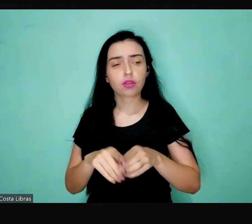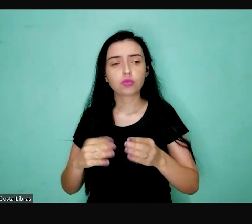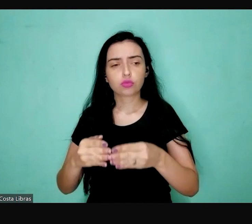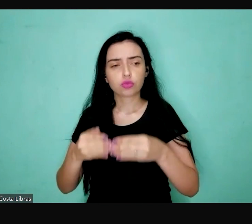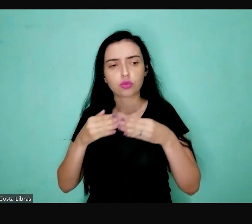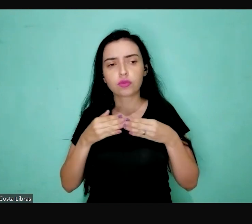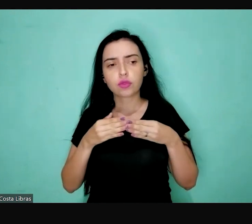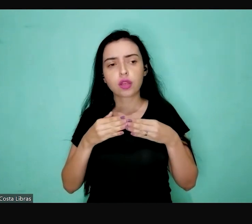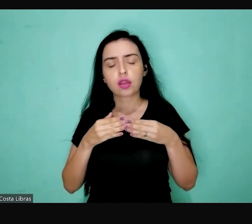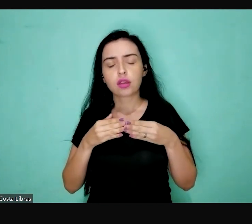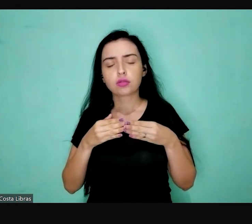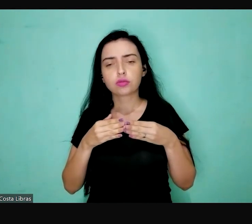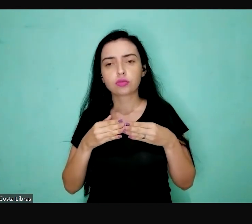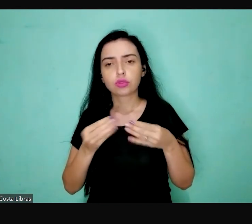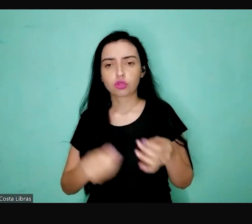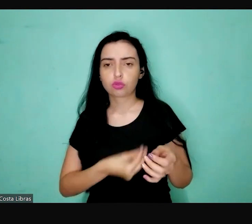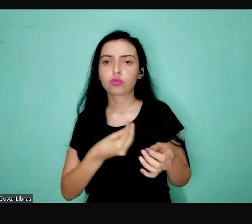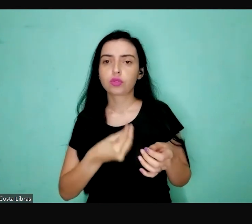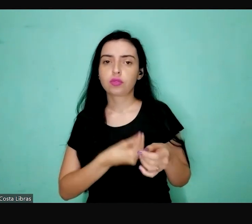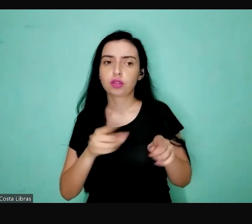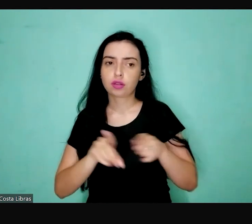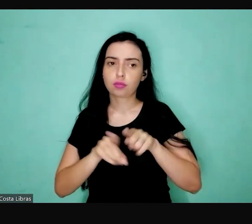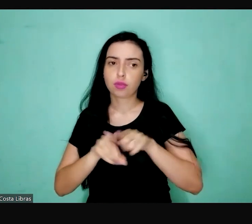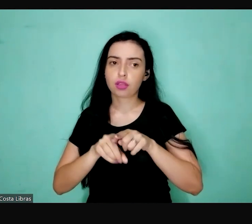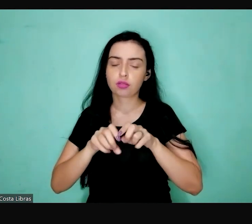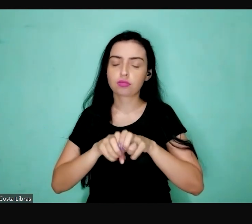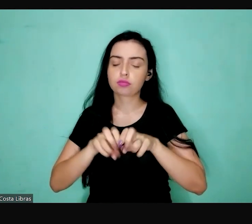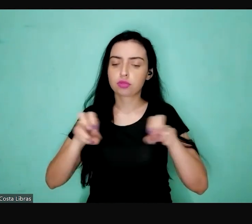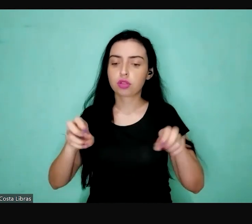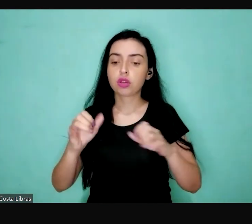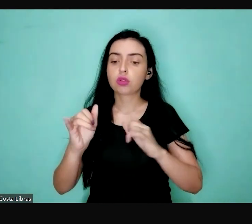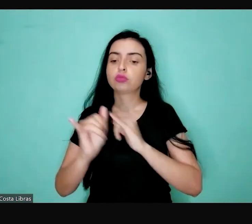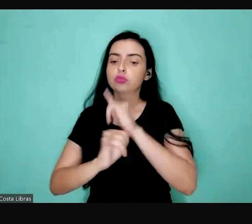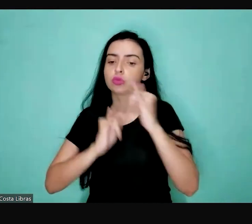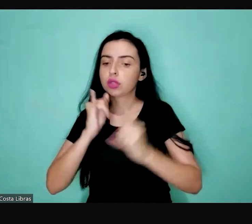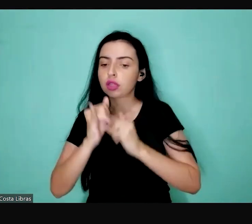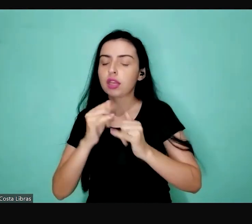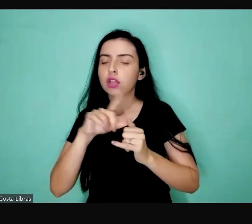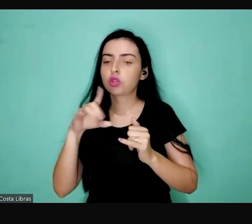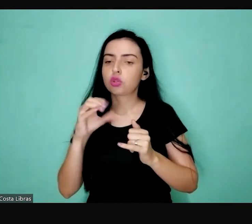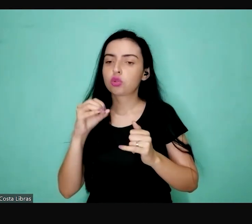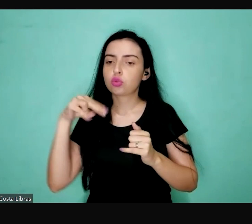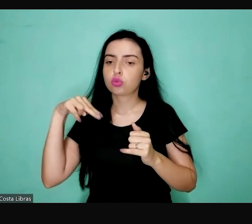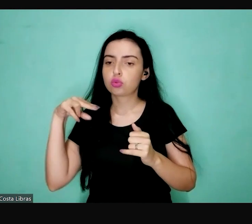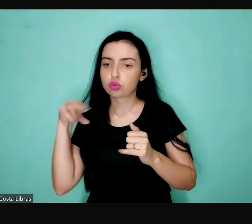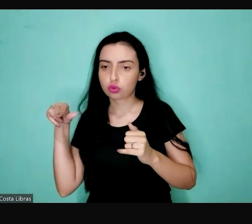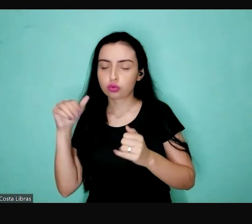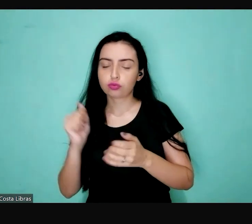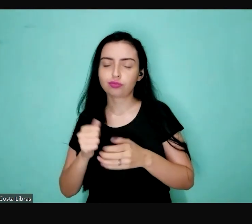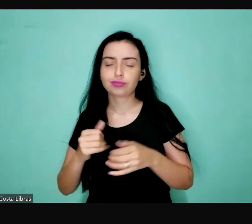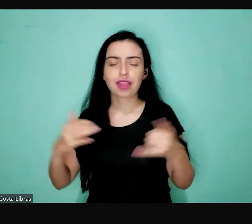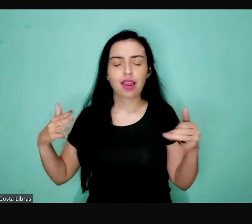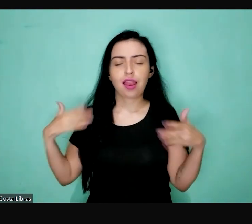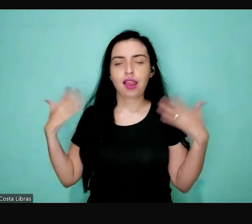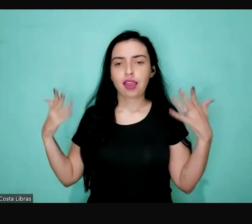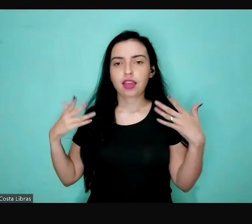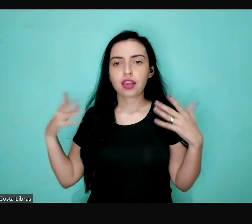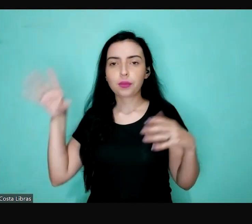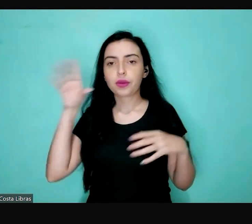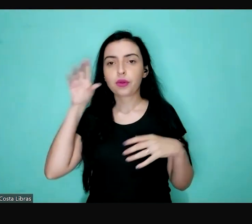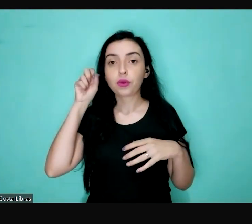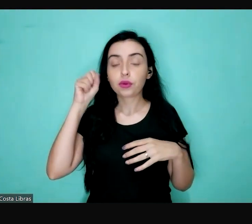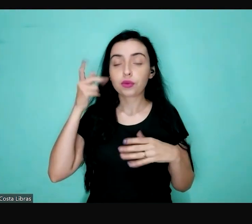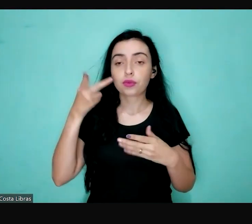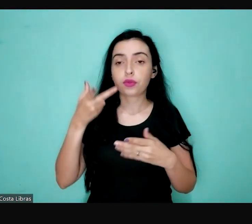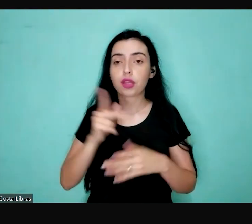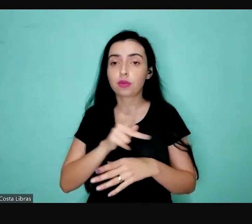estão presencialmente também no sistema Zoom. É uma alegria na medida em que estamos aqui para ouvir o